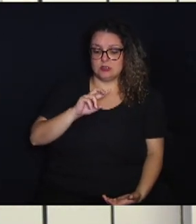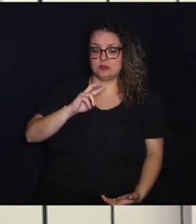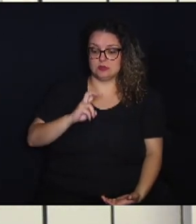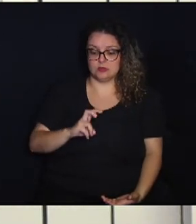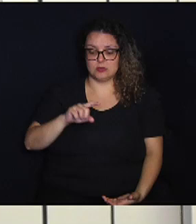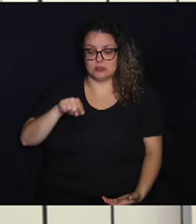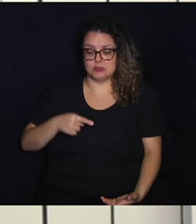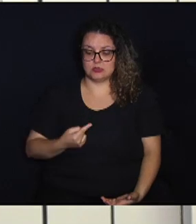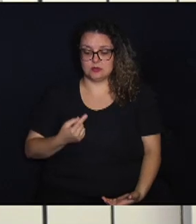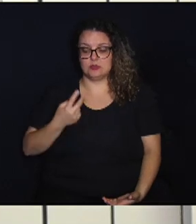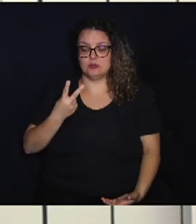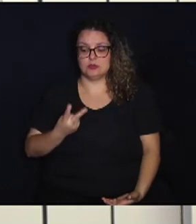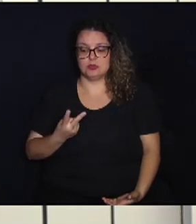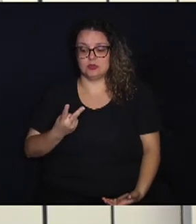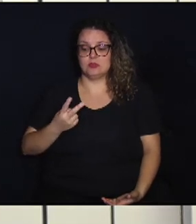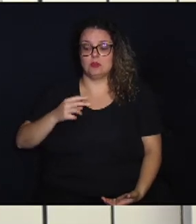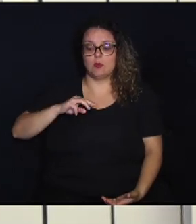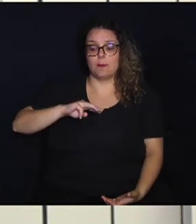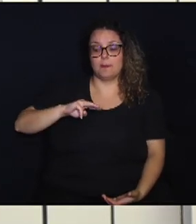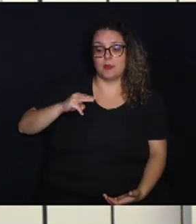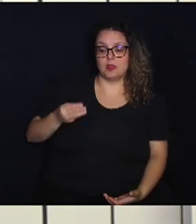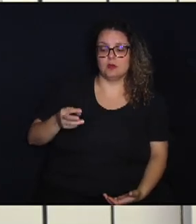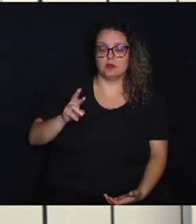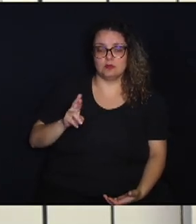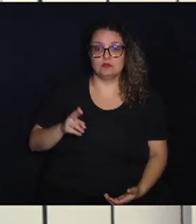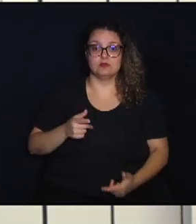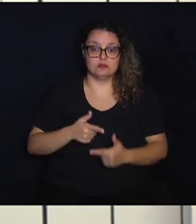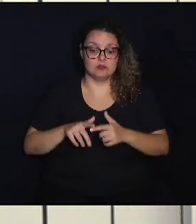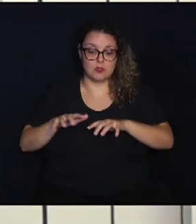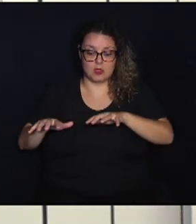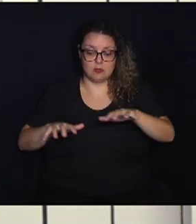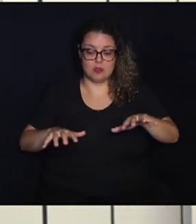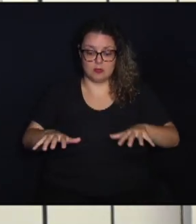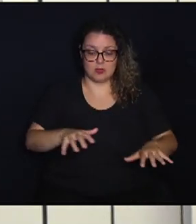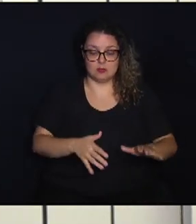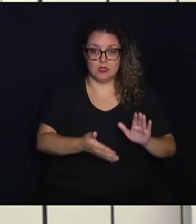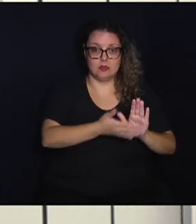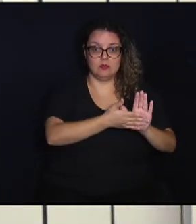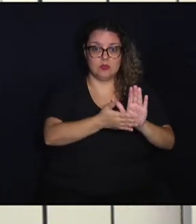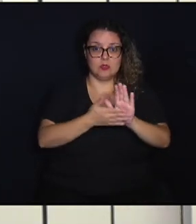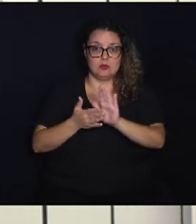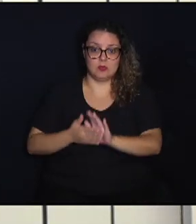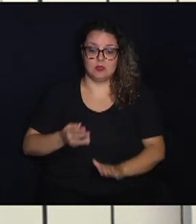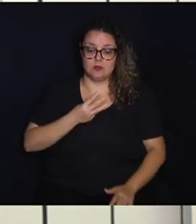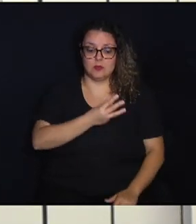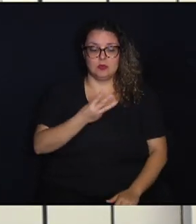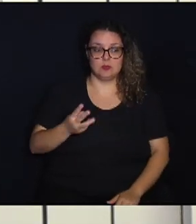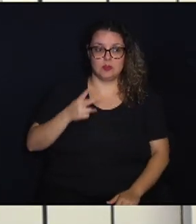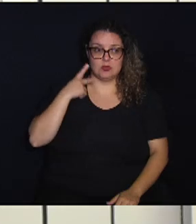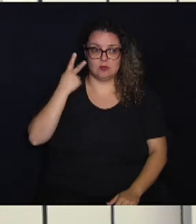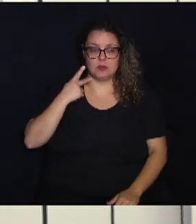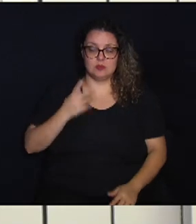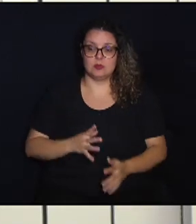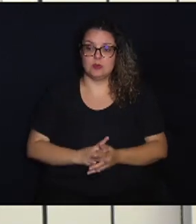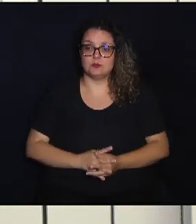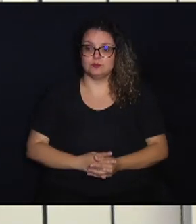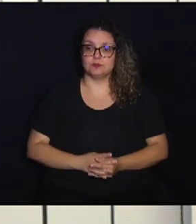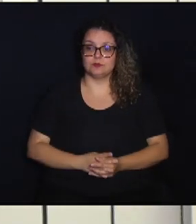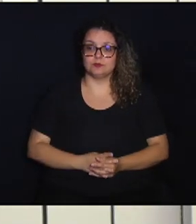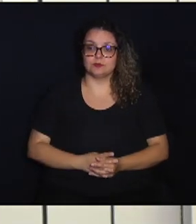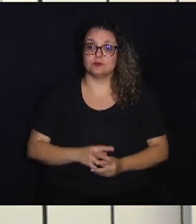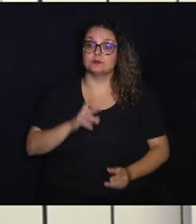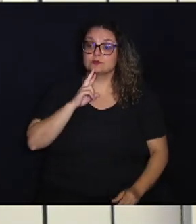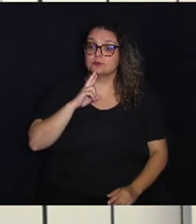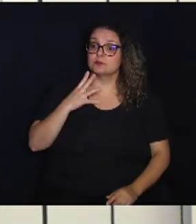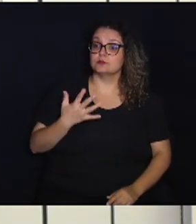105,2 milhões de reais, dividido por igual nas propostas dos 33 vereadores, o que